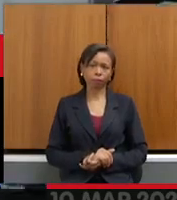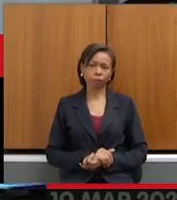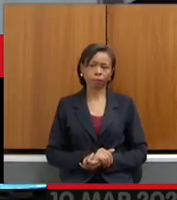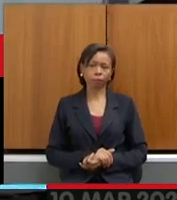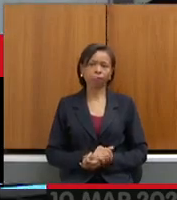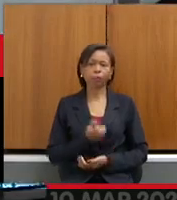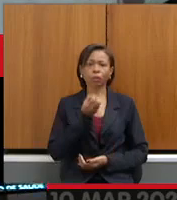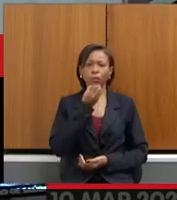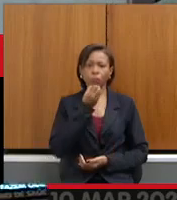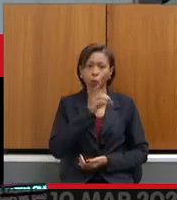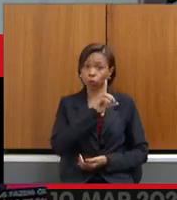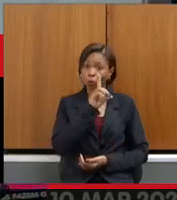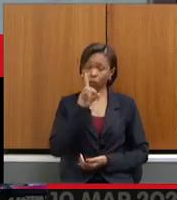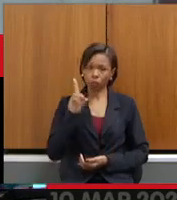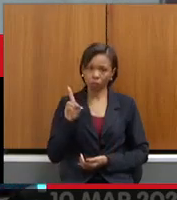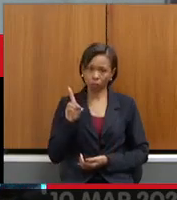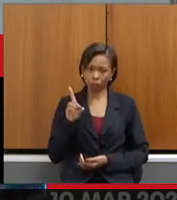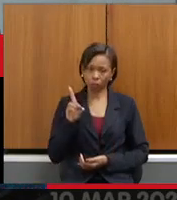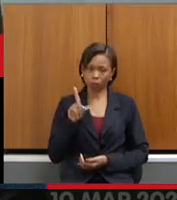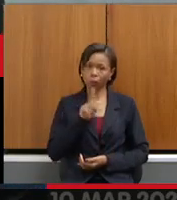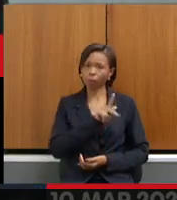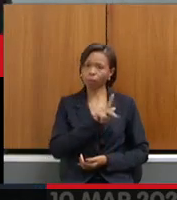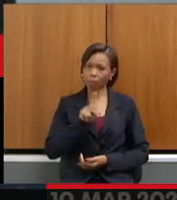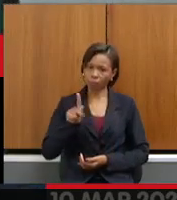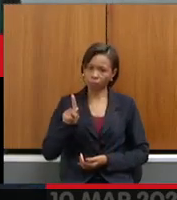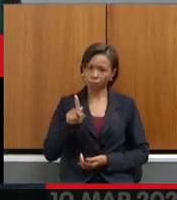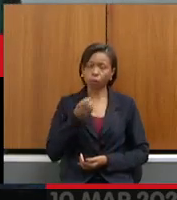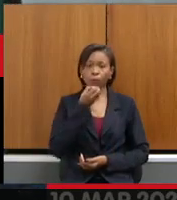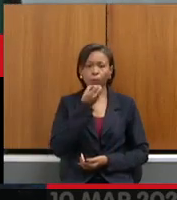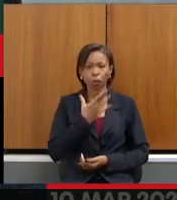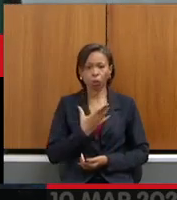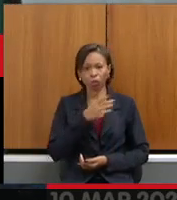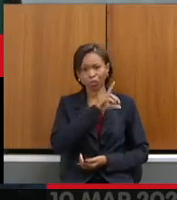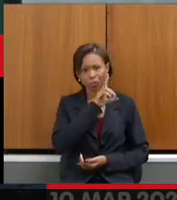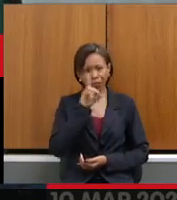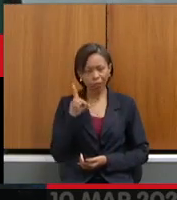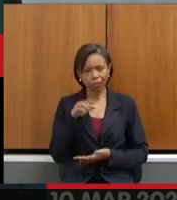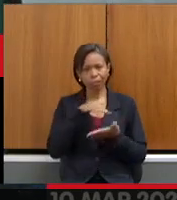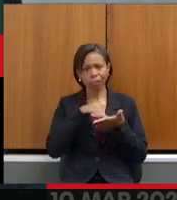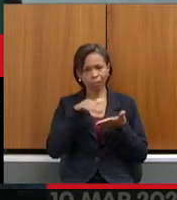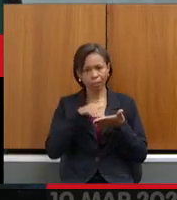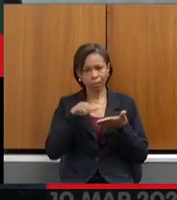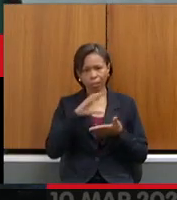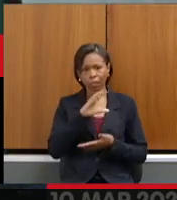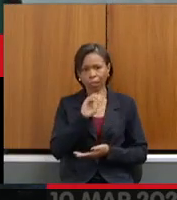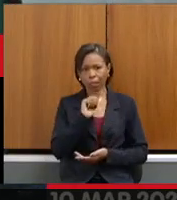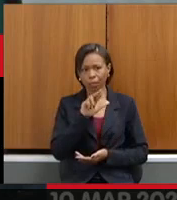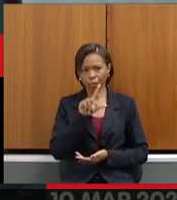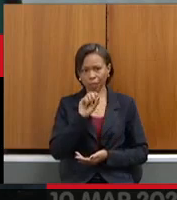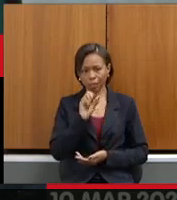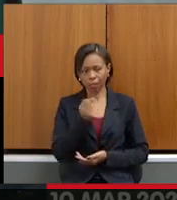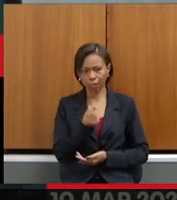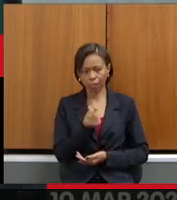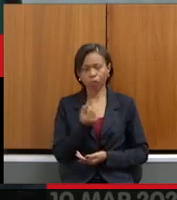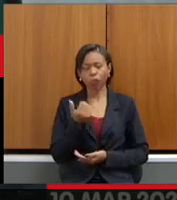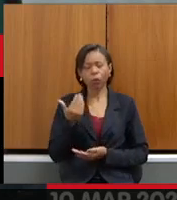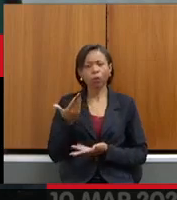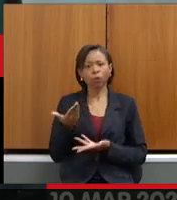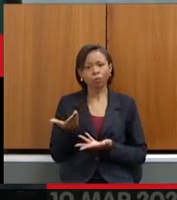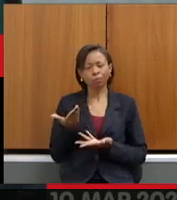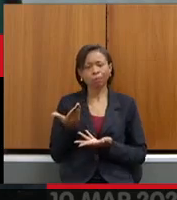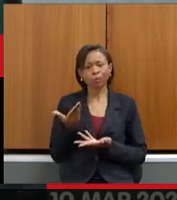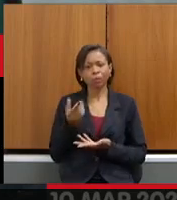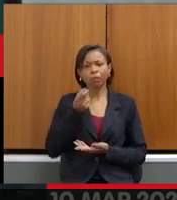Oi bom dia presidente Bom dia secretário Carlos Eduardo Bom dia presidente da Comissão de saúde